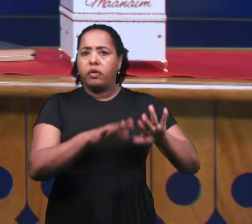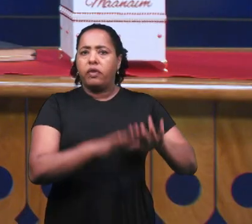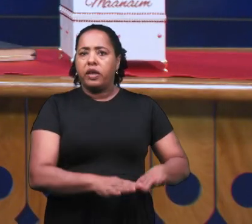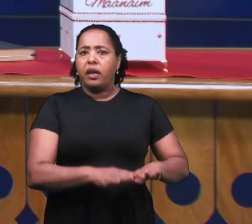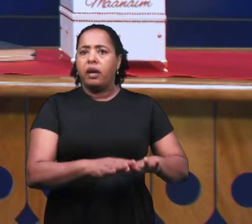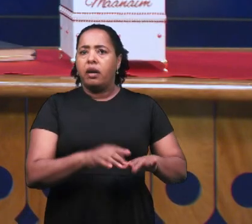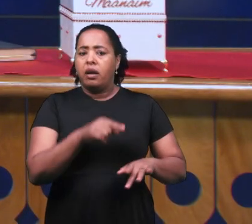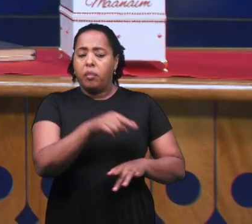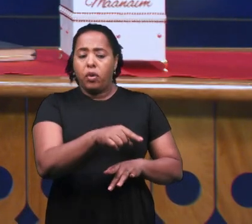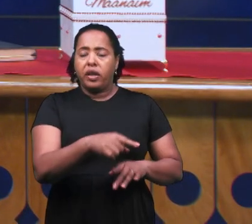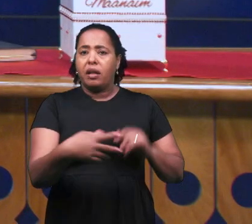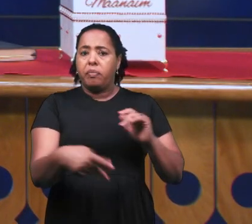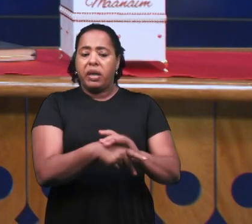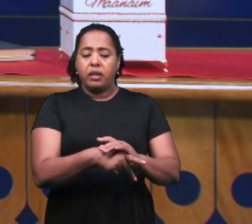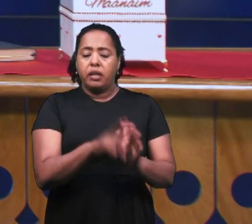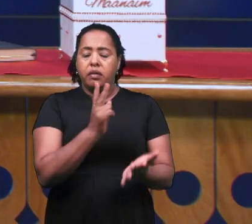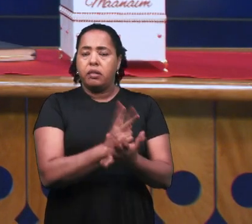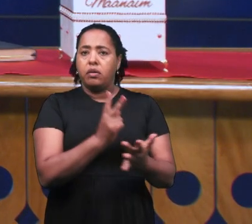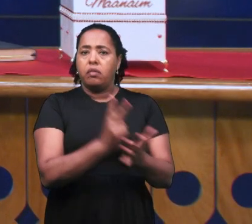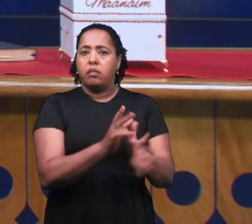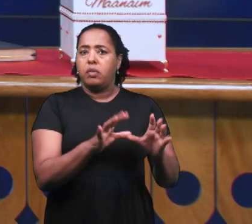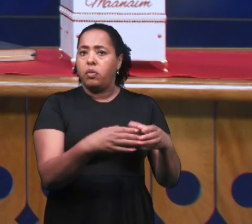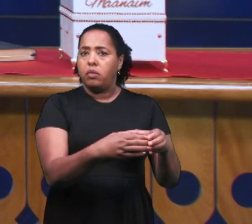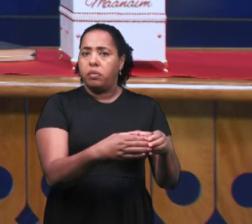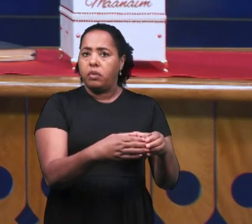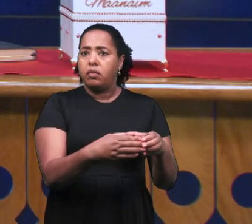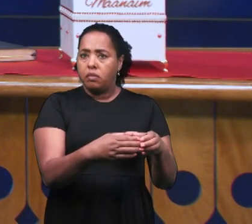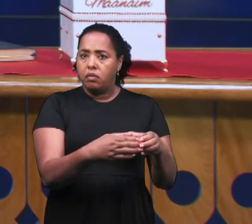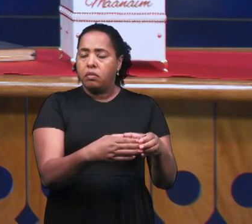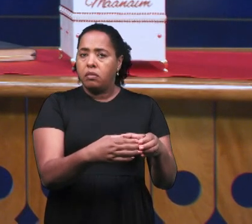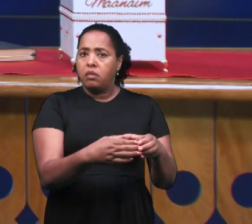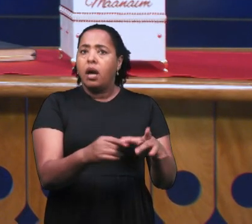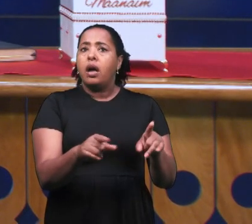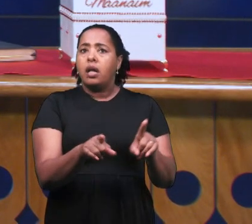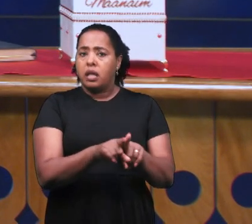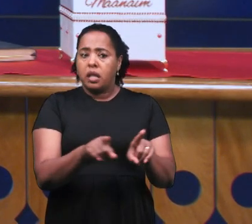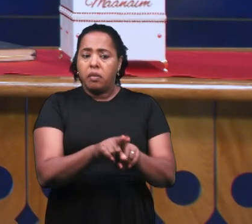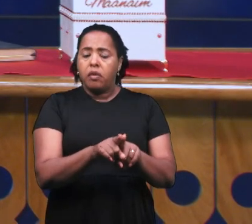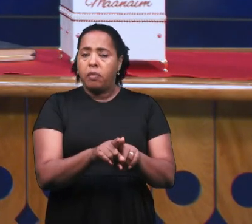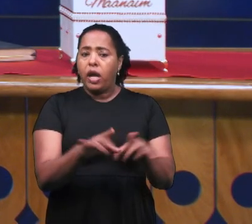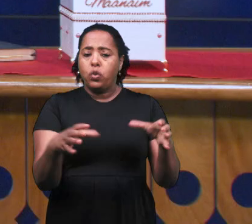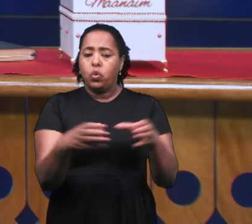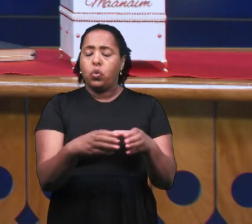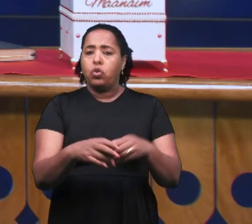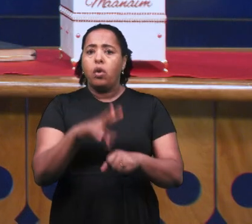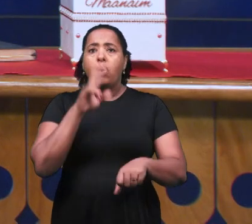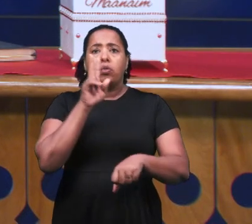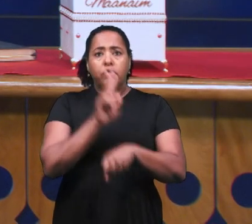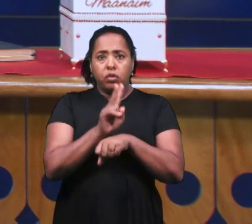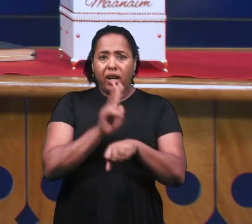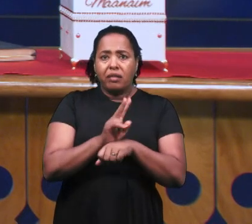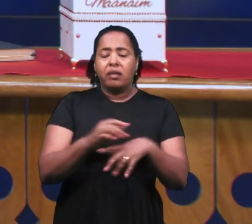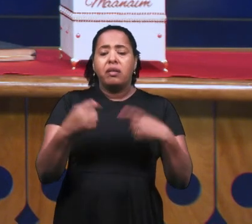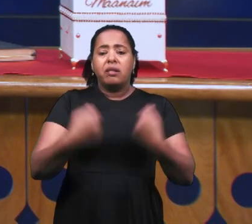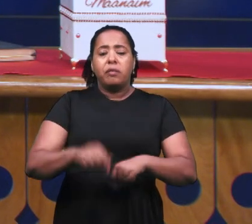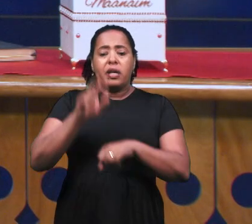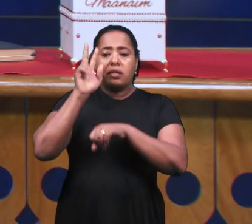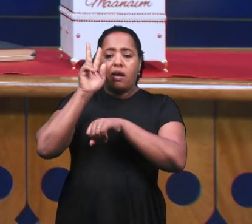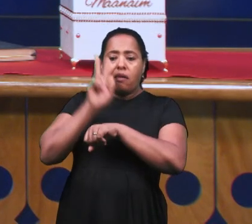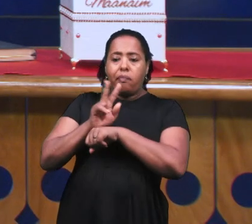grupo. Ela também é do time dos guardas, aqueles que deviam vigiar e não